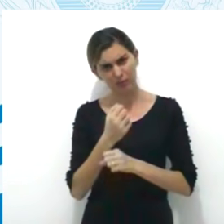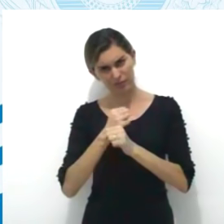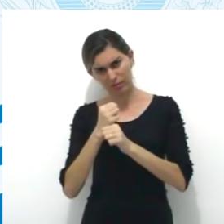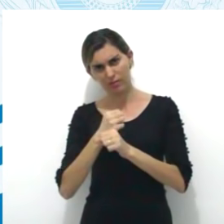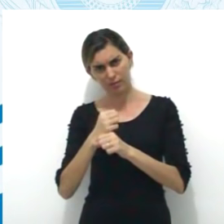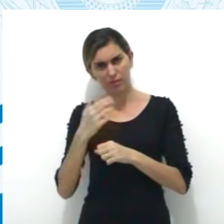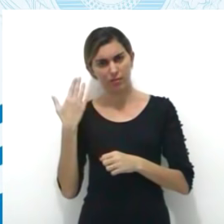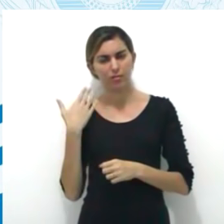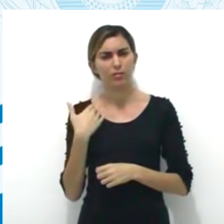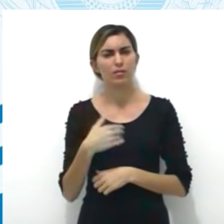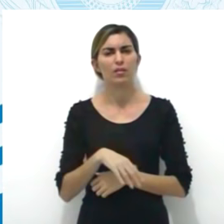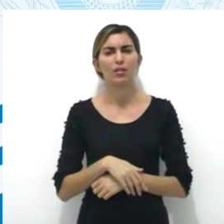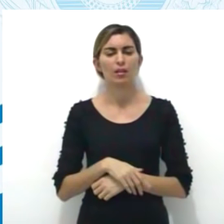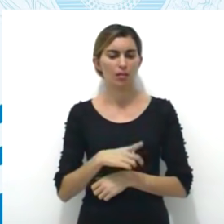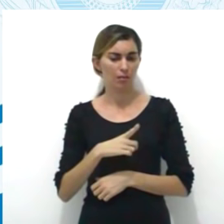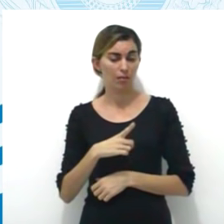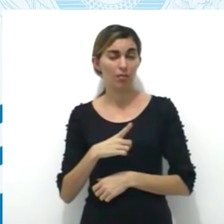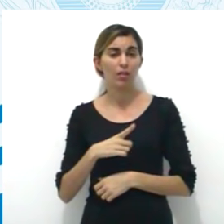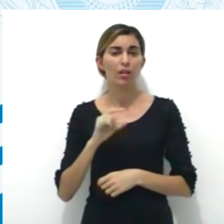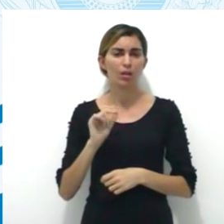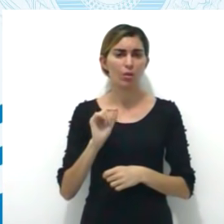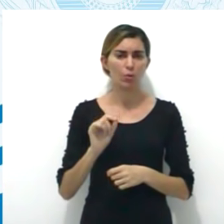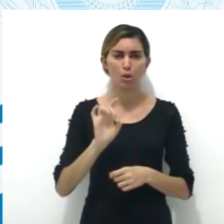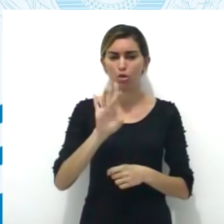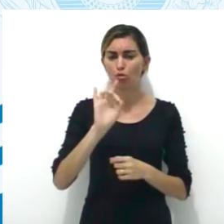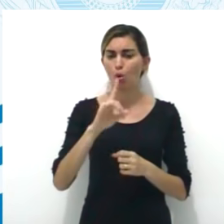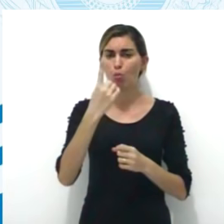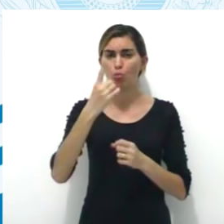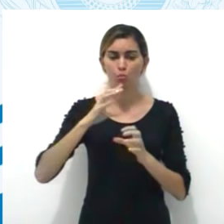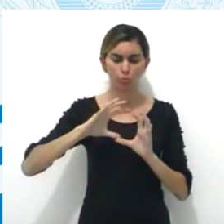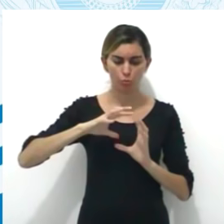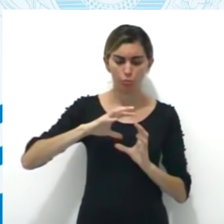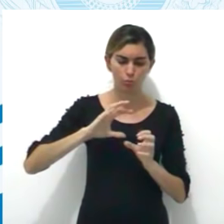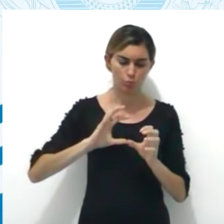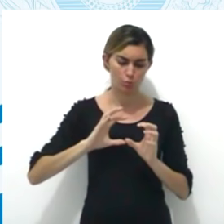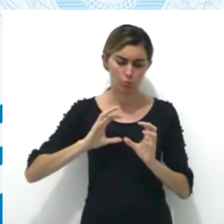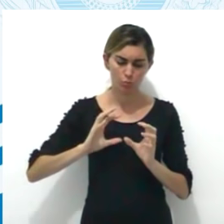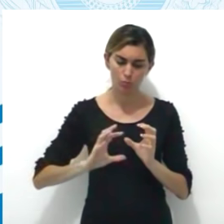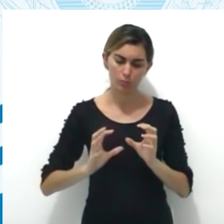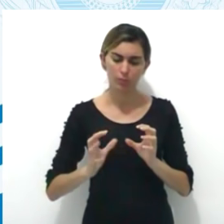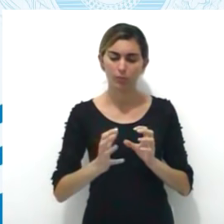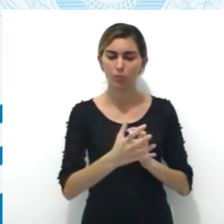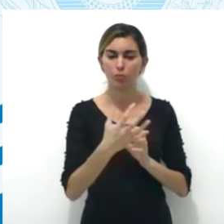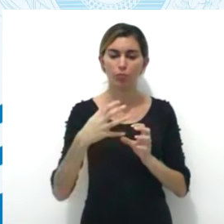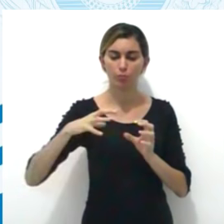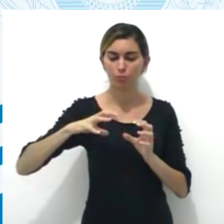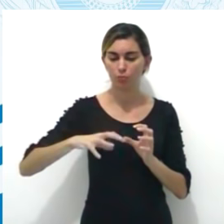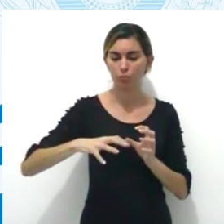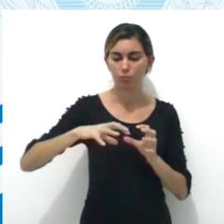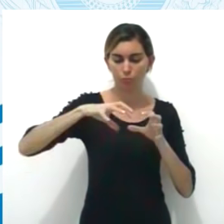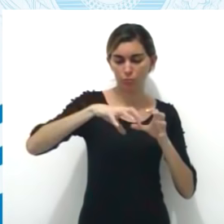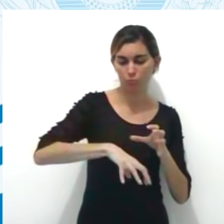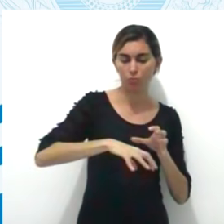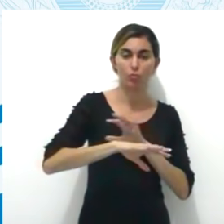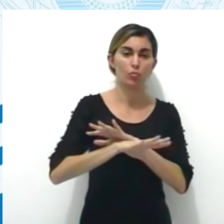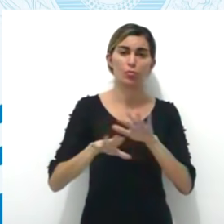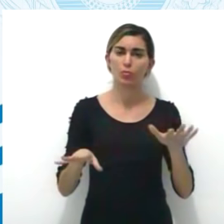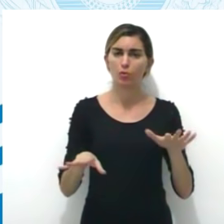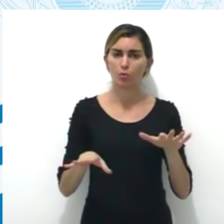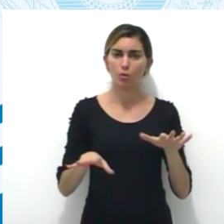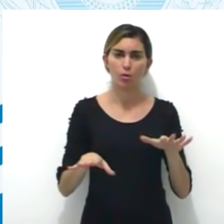de anos, havia somente um continente, um só